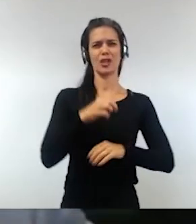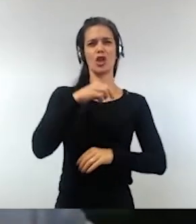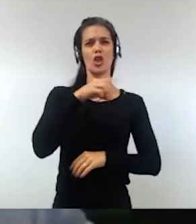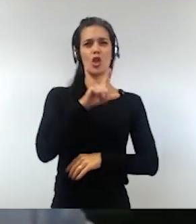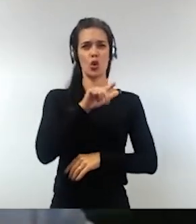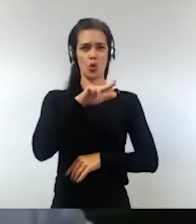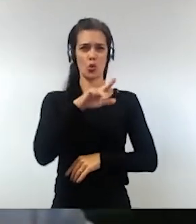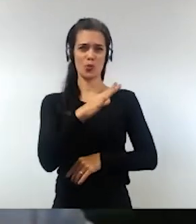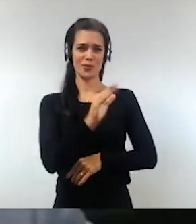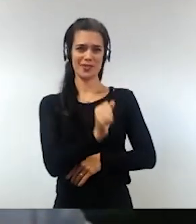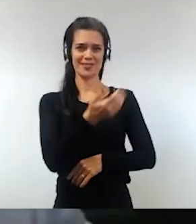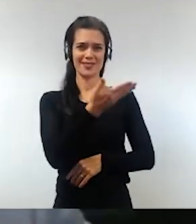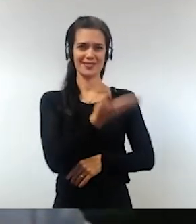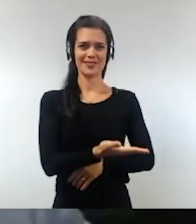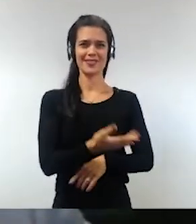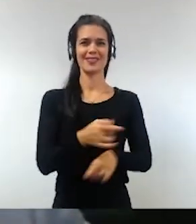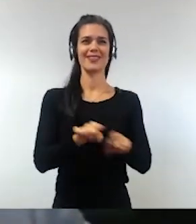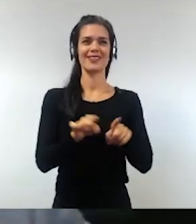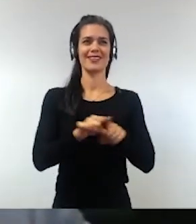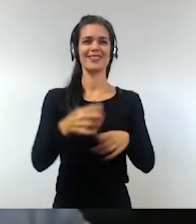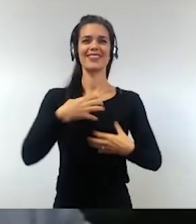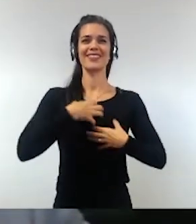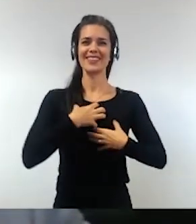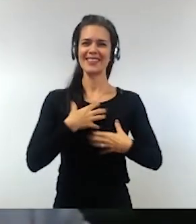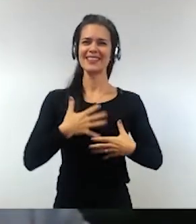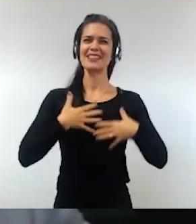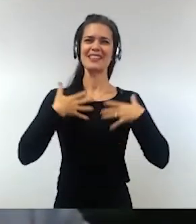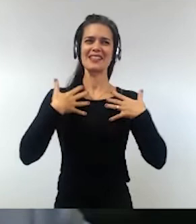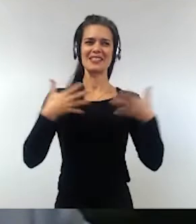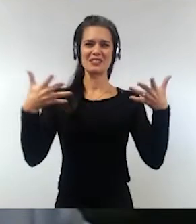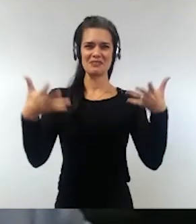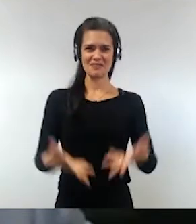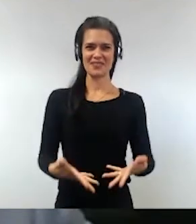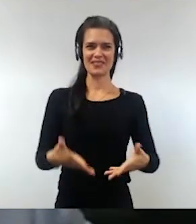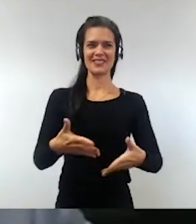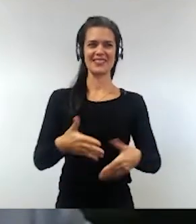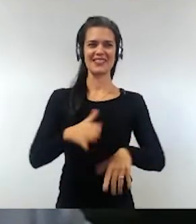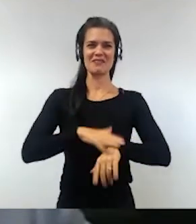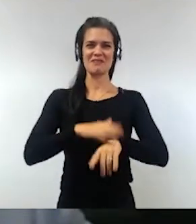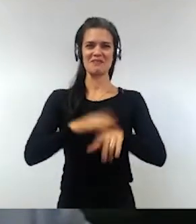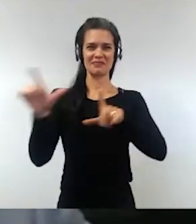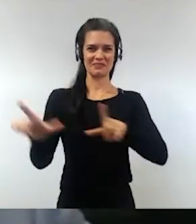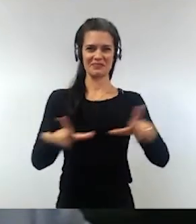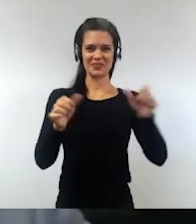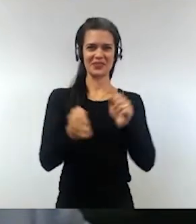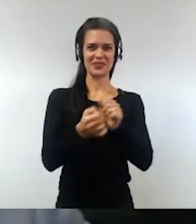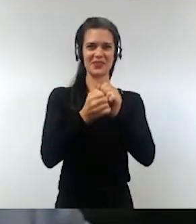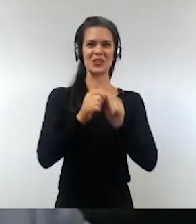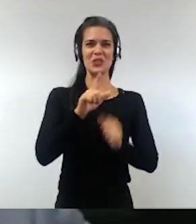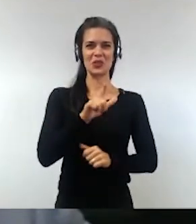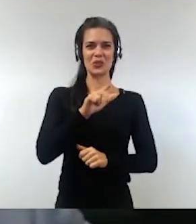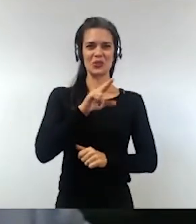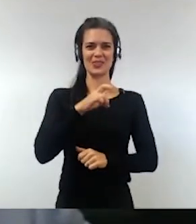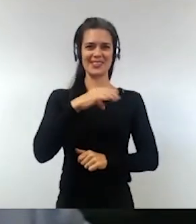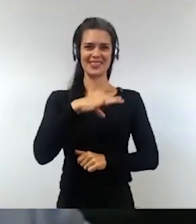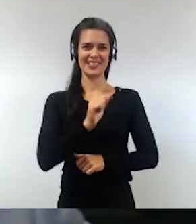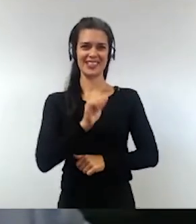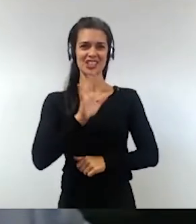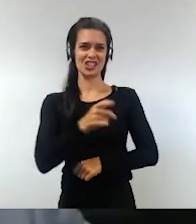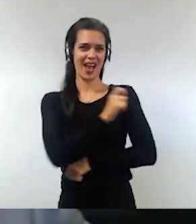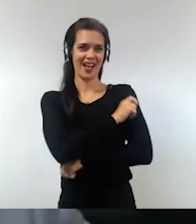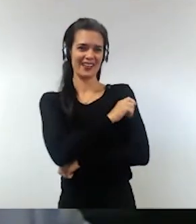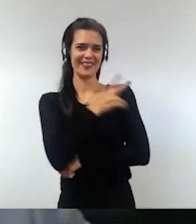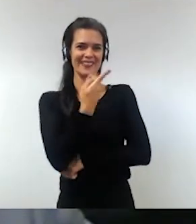também registrar aqui a satisfação de estar participando do painel com a doutora Juliana Lois, que eu já fui aluno dela com muito prazer